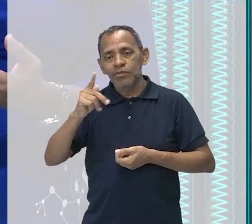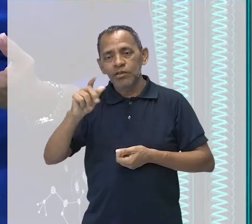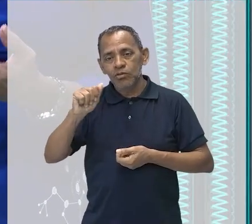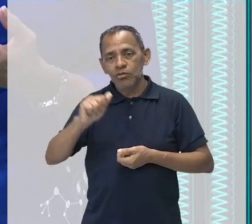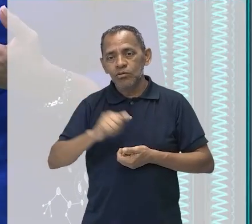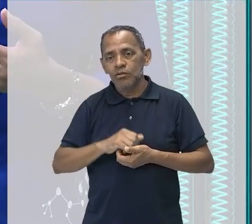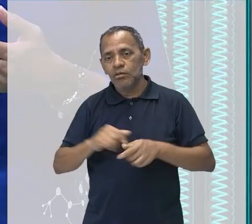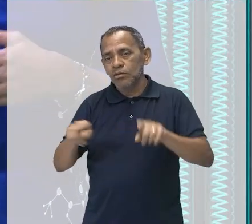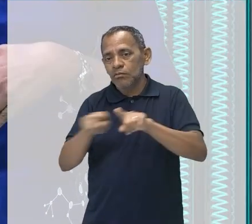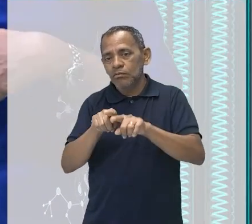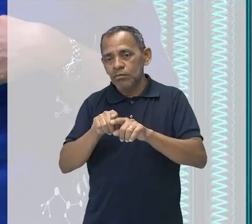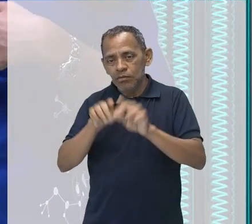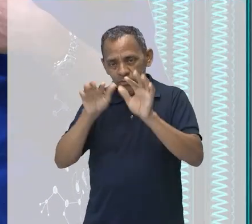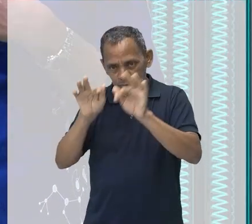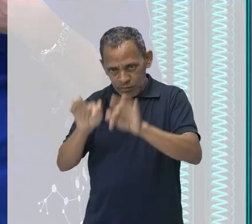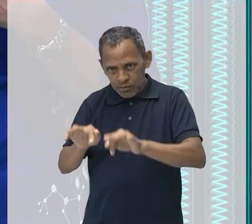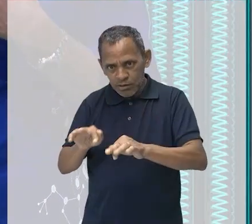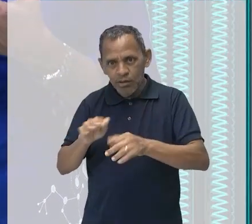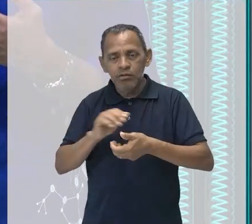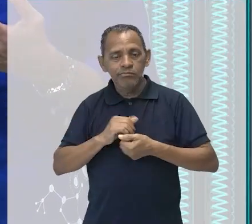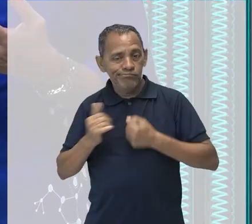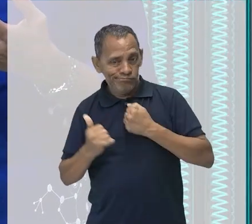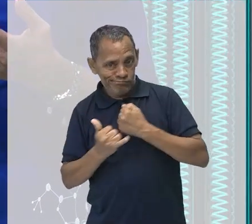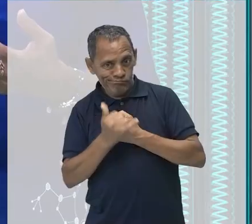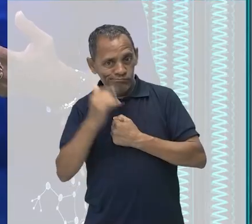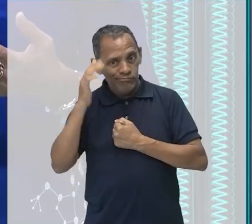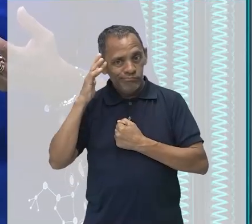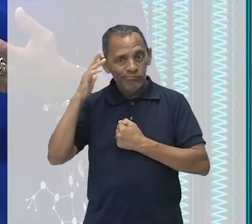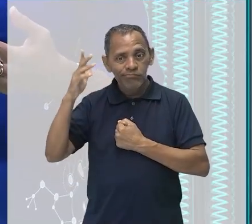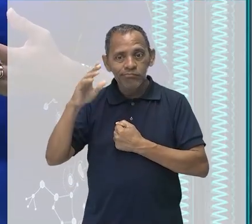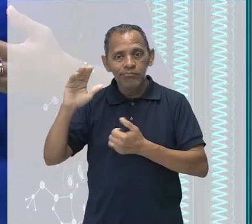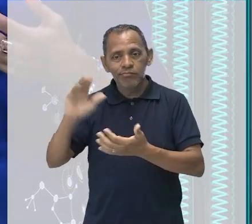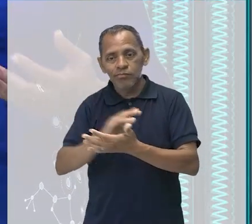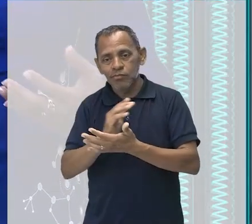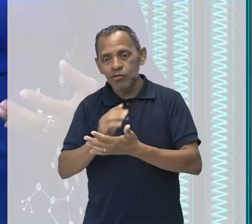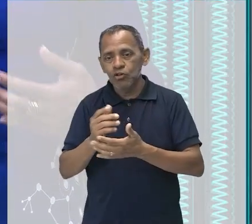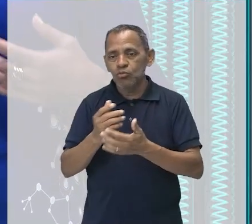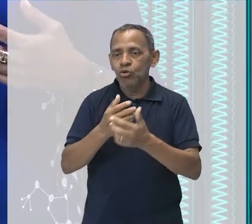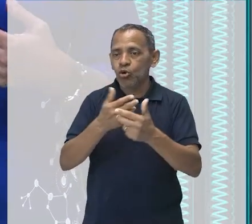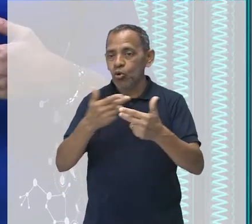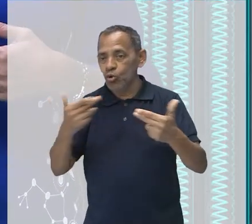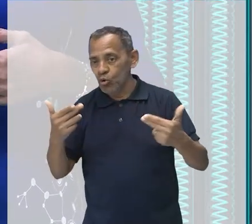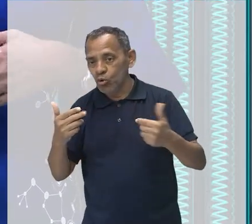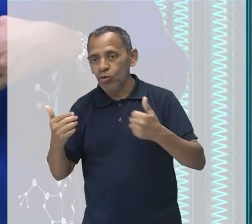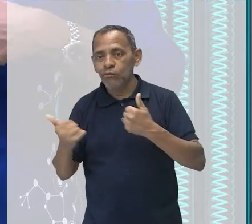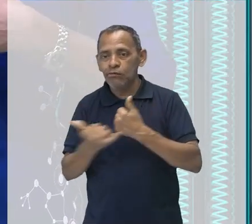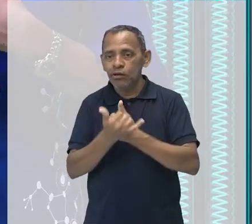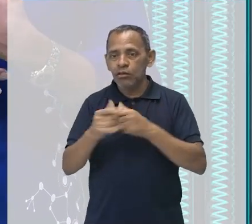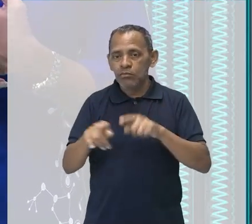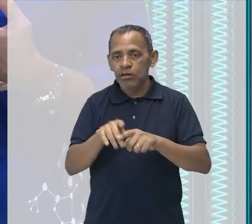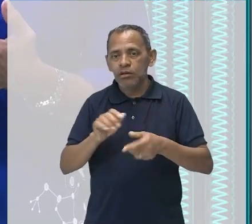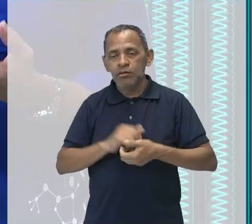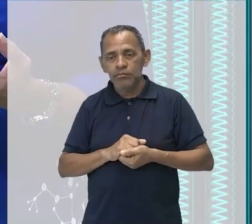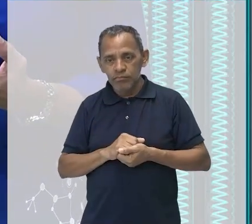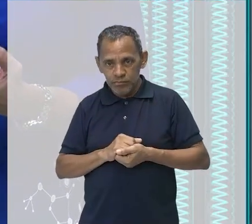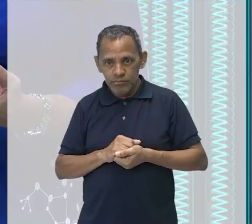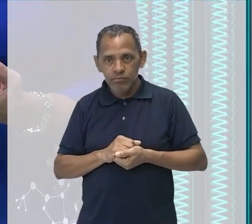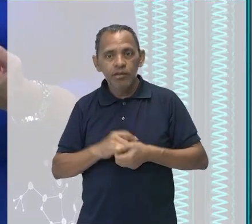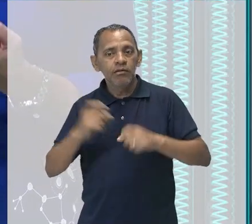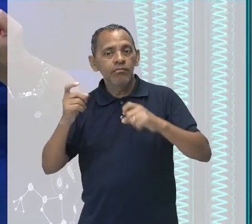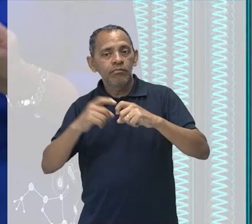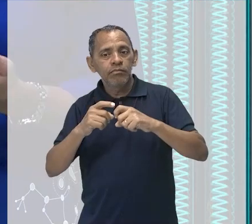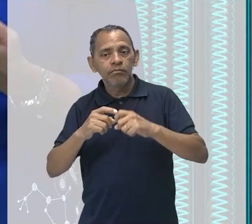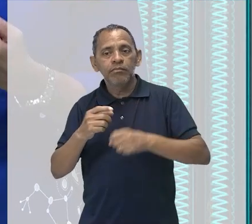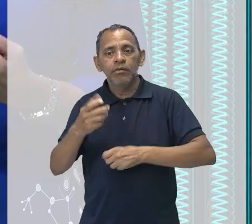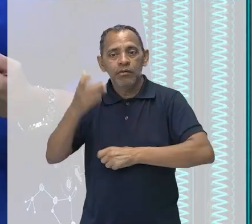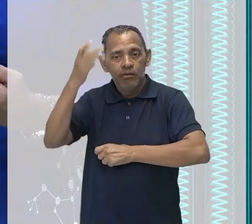no final das tragédias acontece algo trágico, ou seja, O Édipo Rei descobriu que casou com a própria